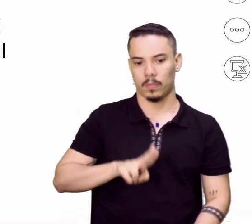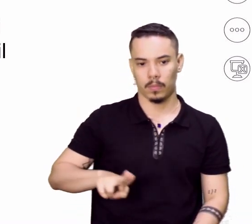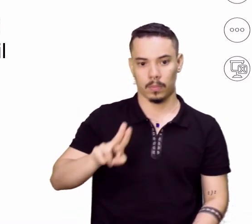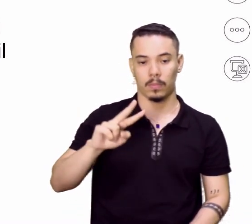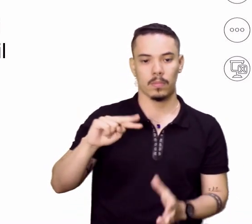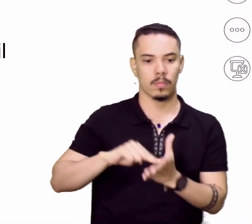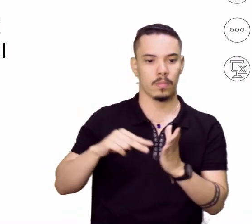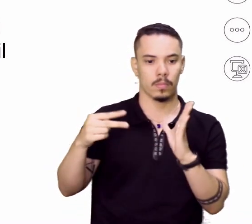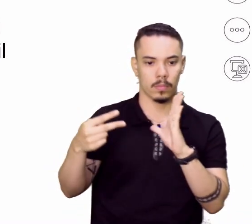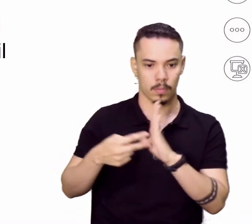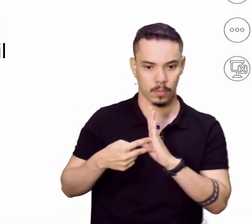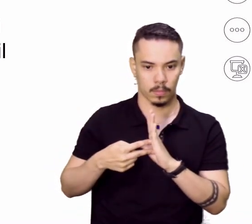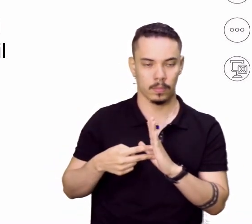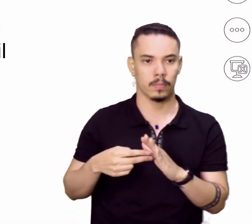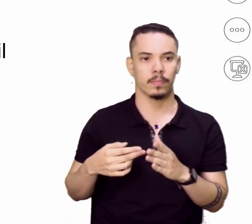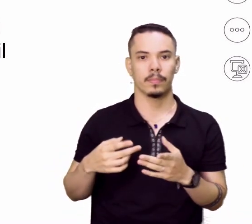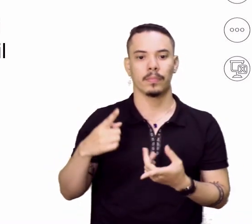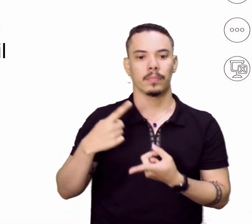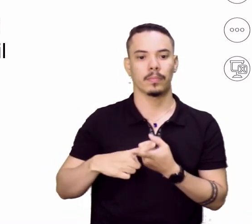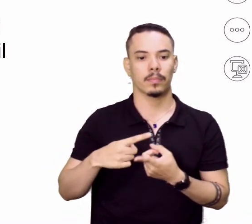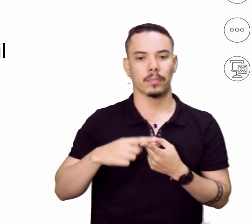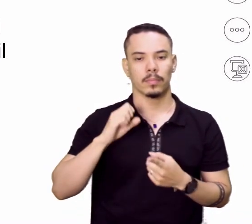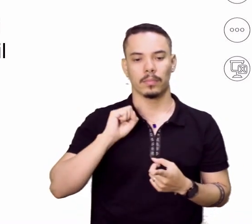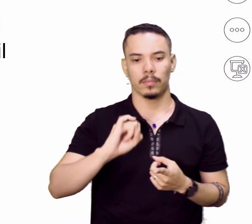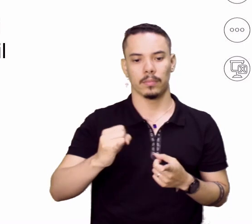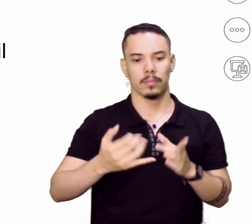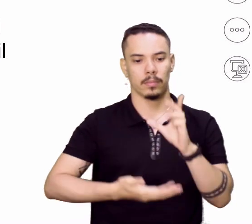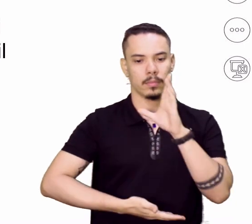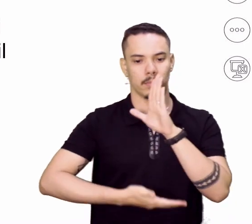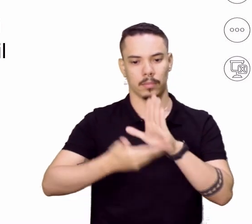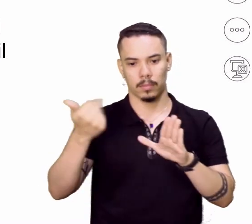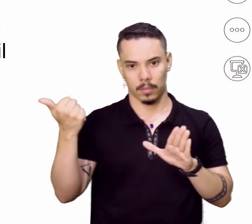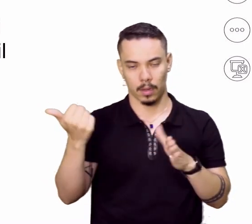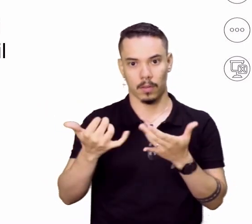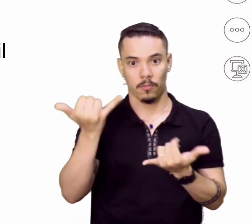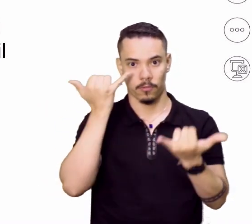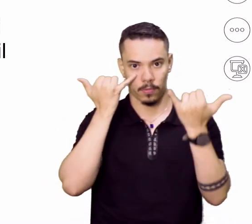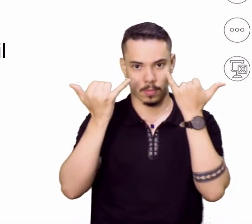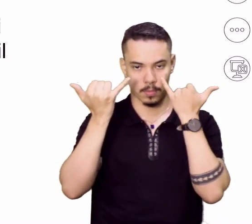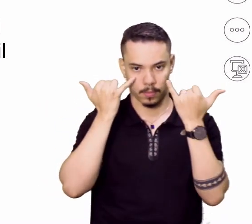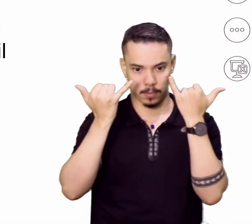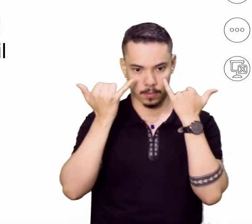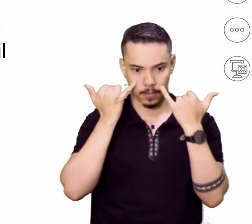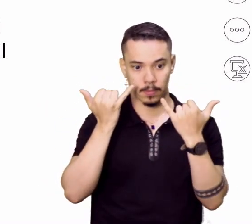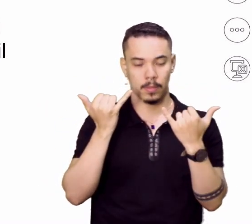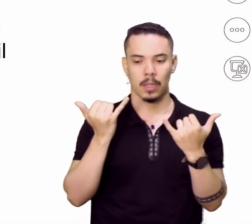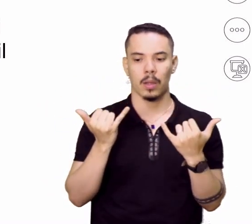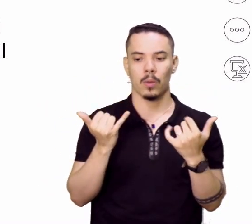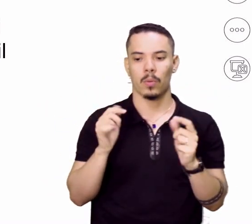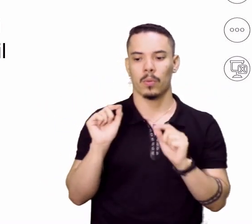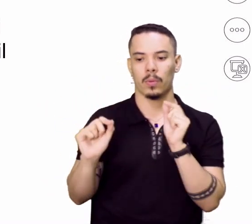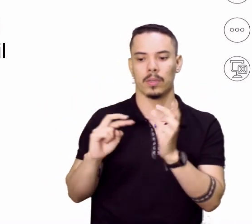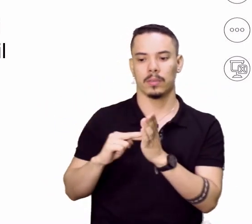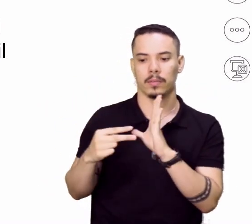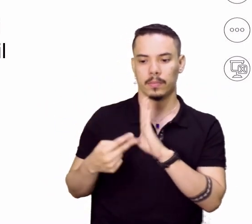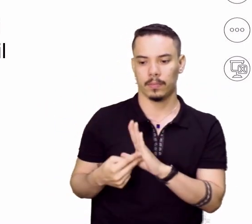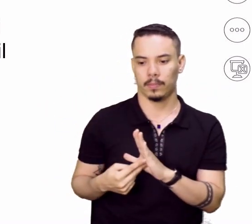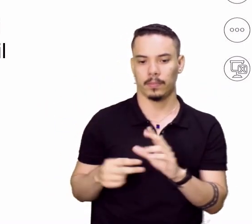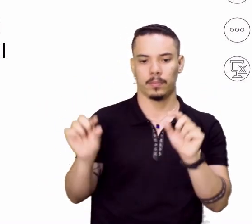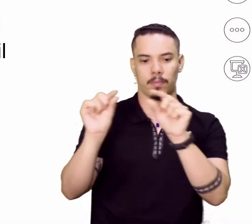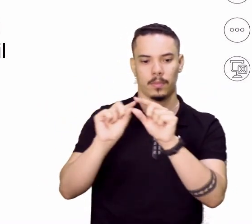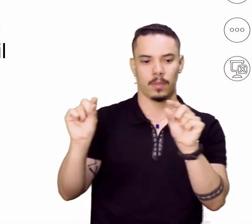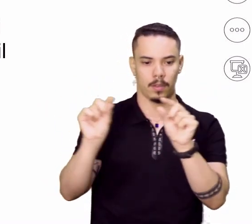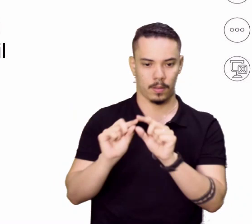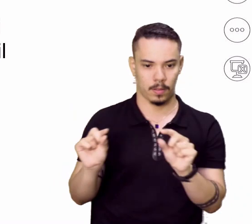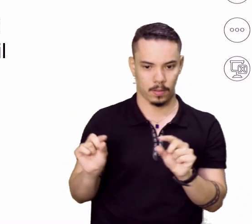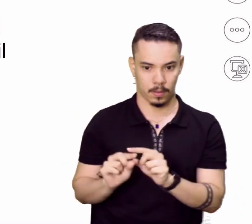significado neste caso aqui, porque realmente se eu tirar essa informação, eu vou ainda ter uma frase com